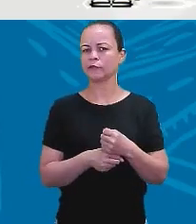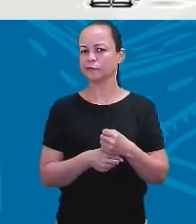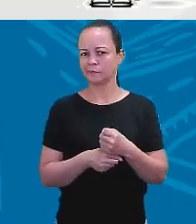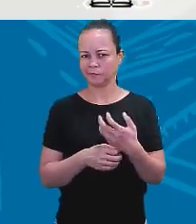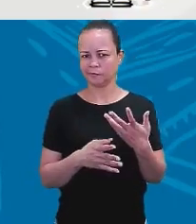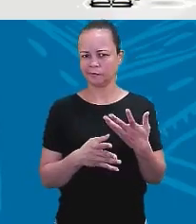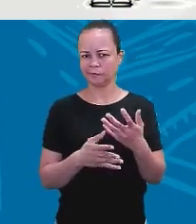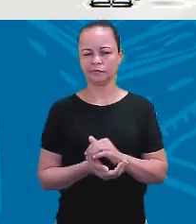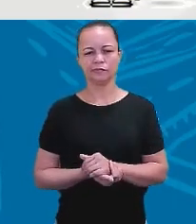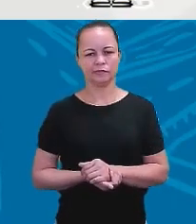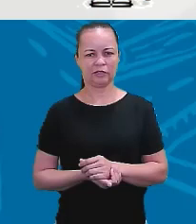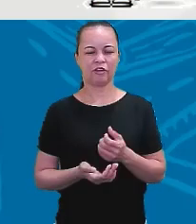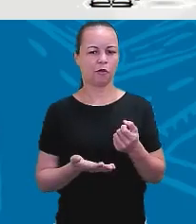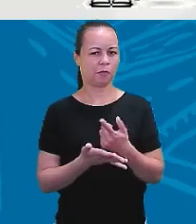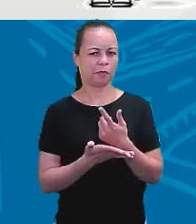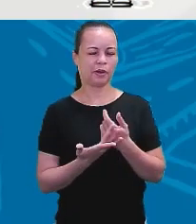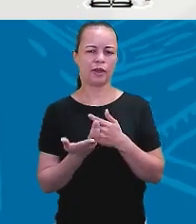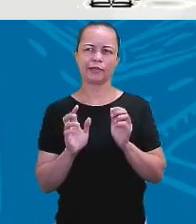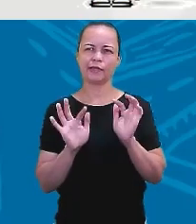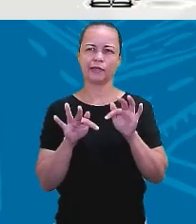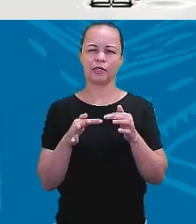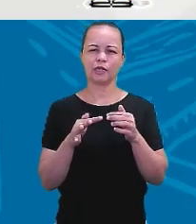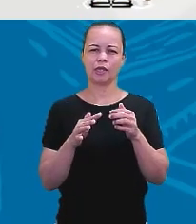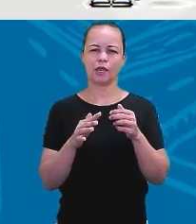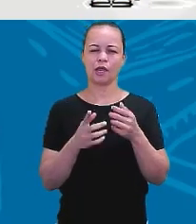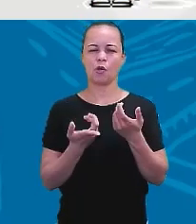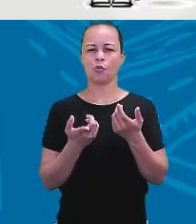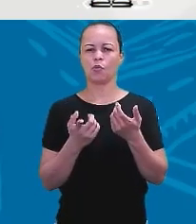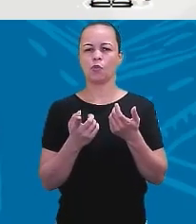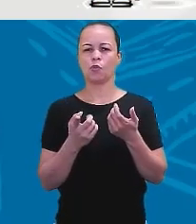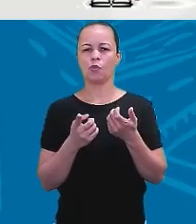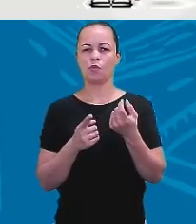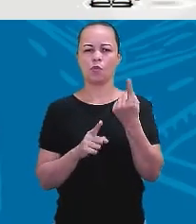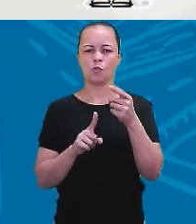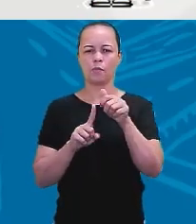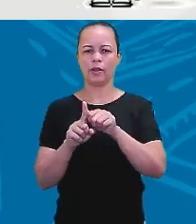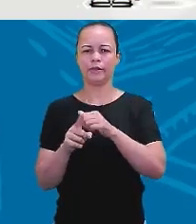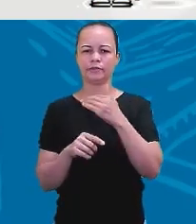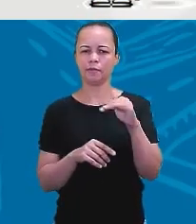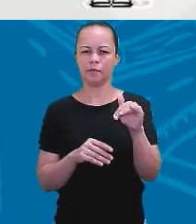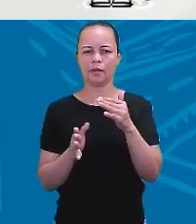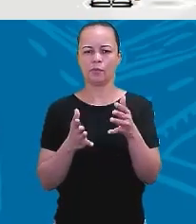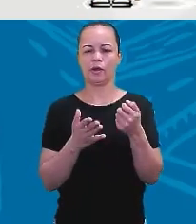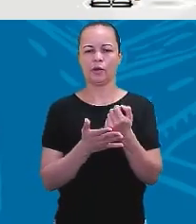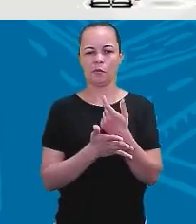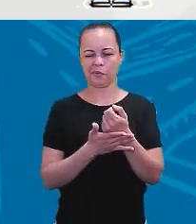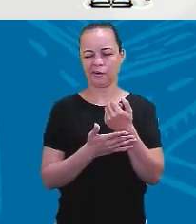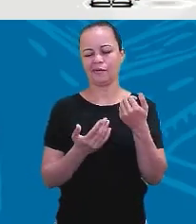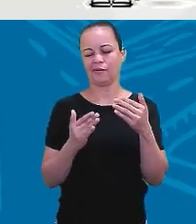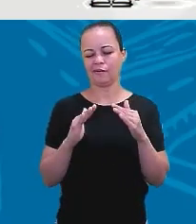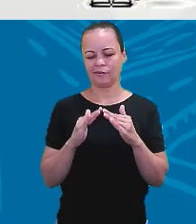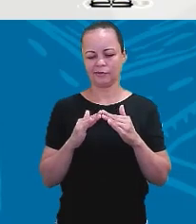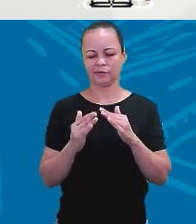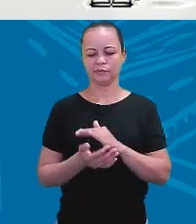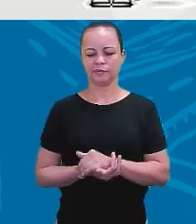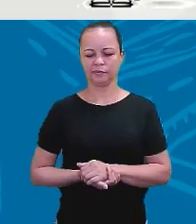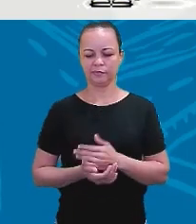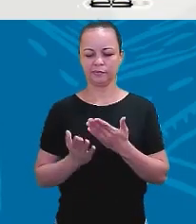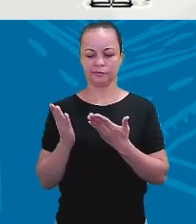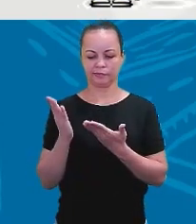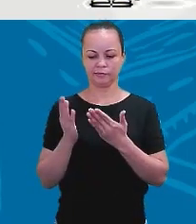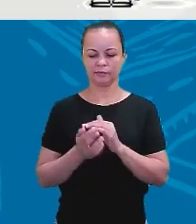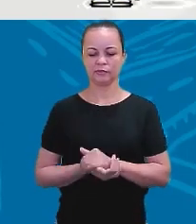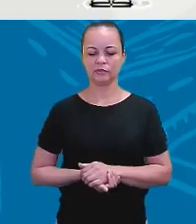daqui a um mês e meio ele está comprando a casa nova dele. Veja, aí aparece o will. A negativa contracta de will é want,